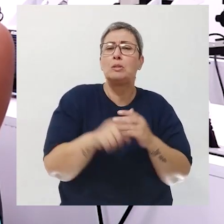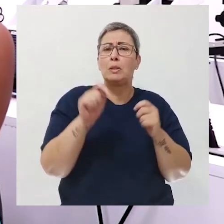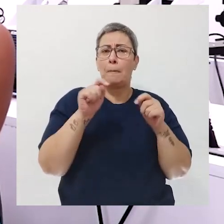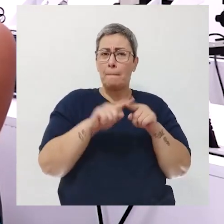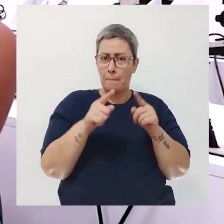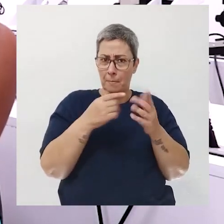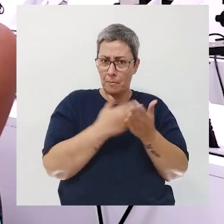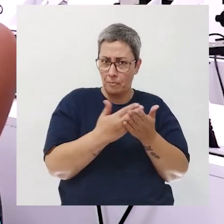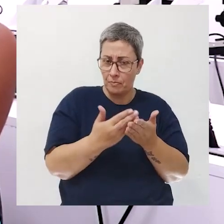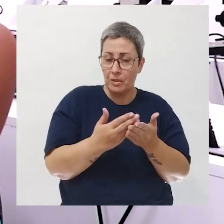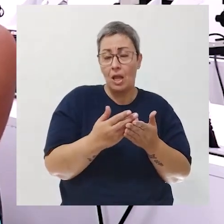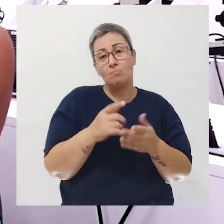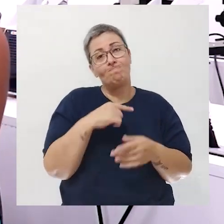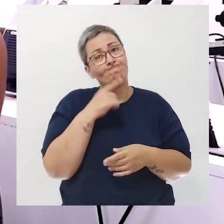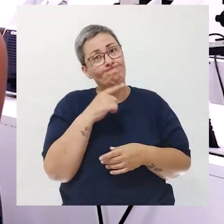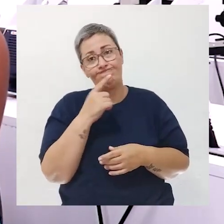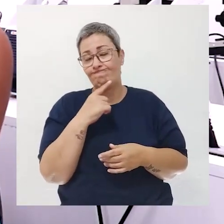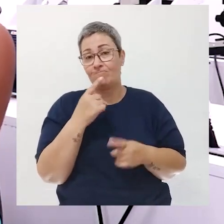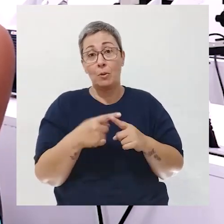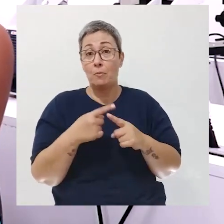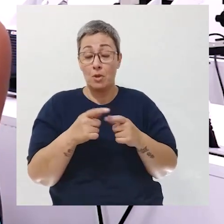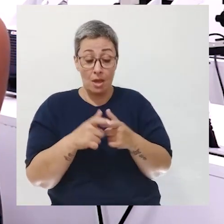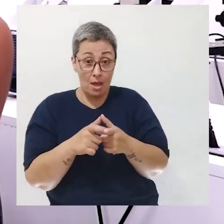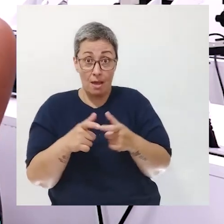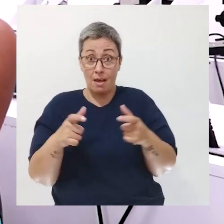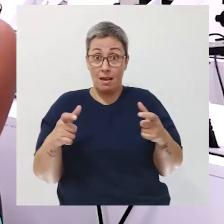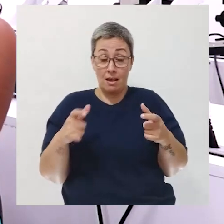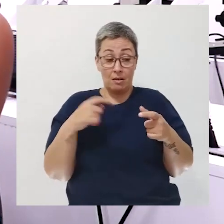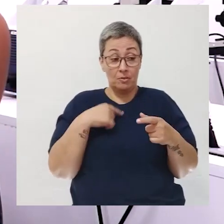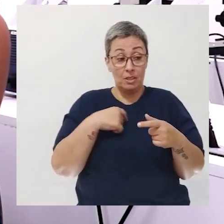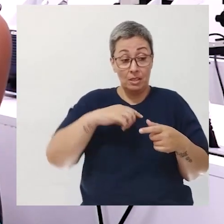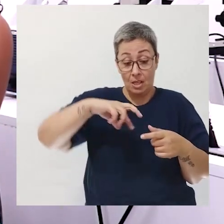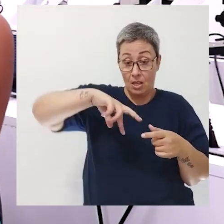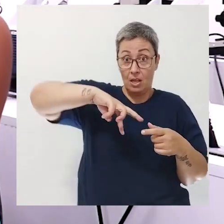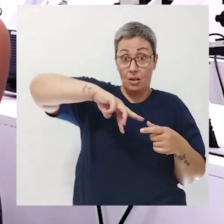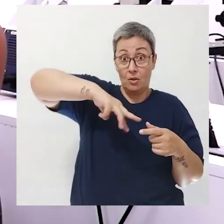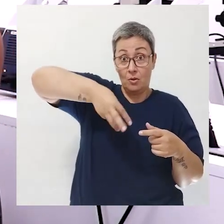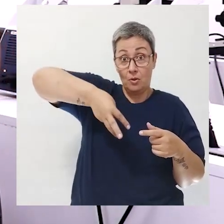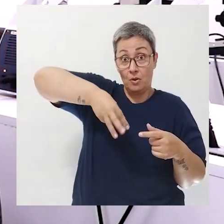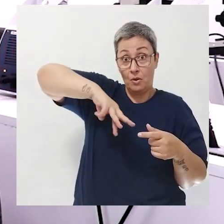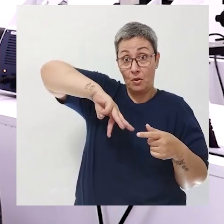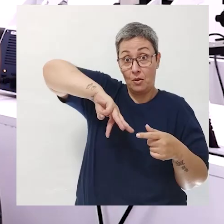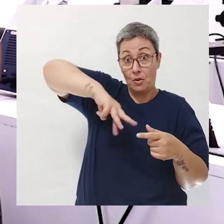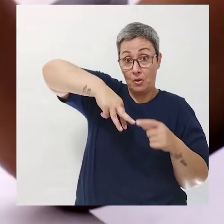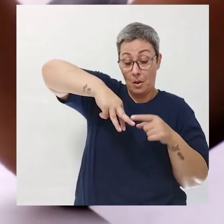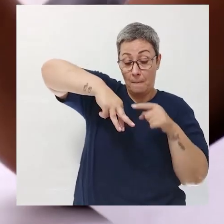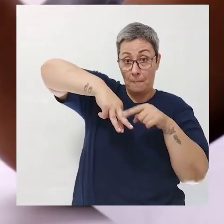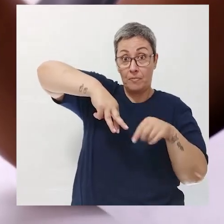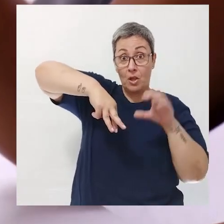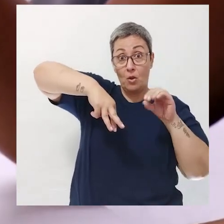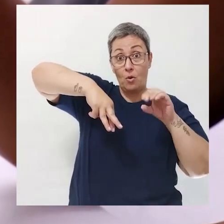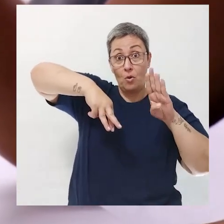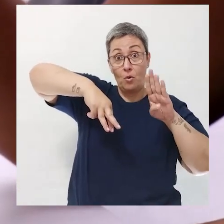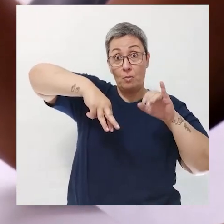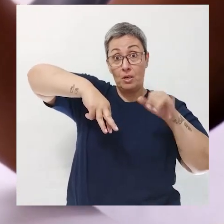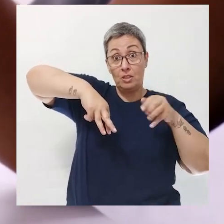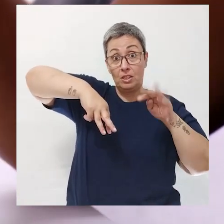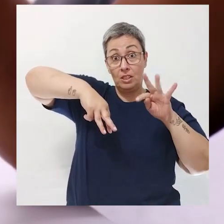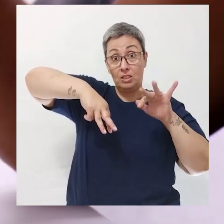mais aprofundado sobre células a partir desse aqui? Não, porque o aumento dele, a gente tem aqui as várias objetivas, a